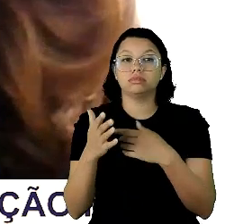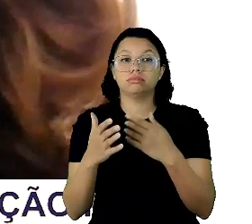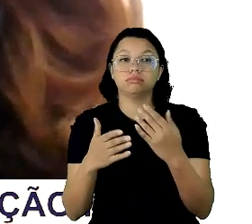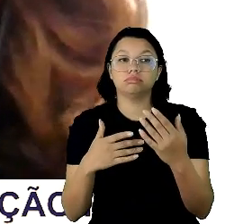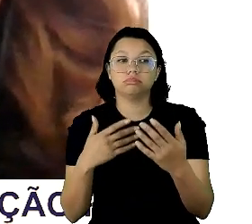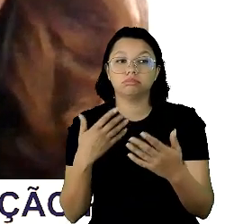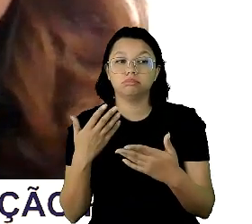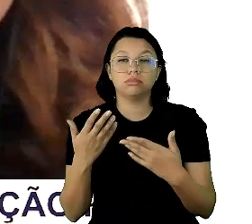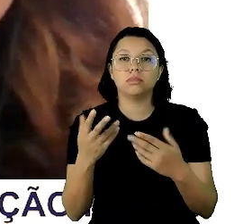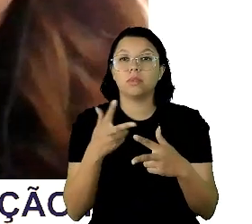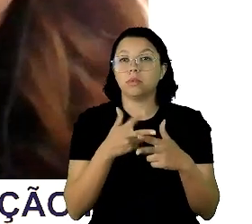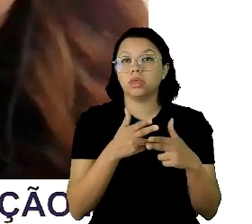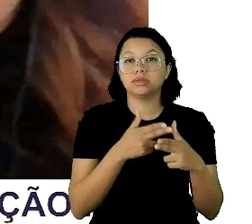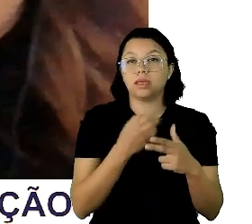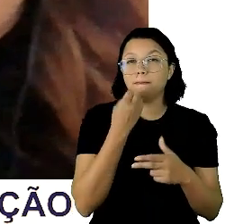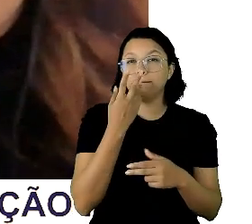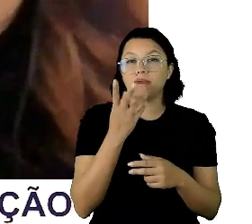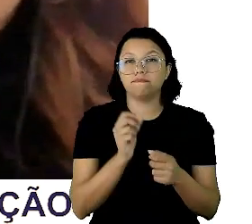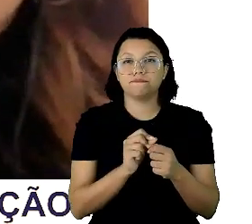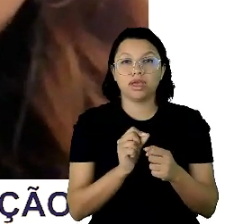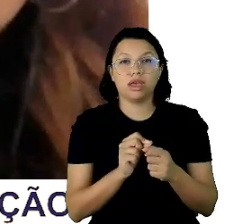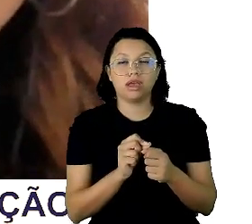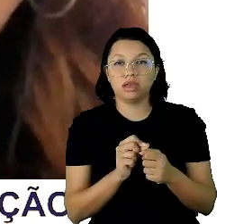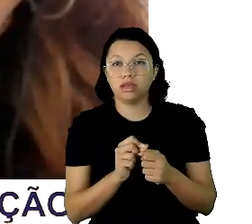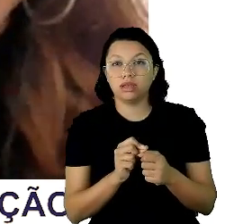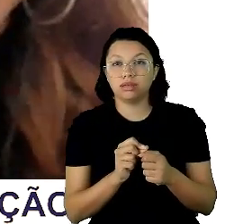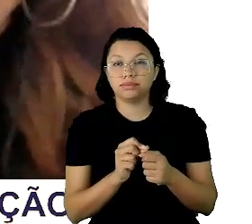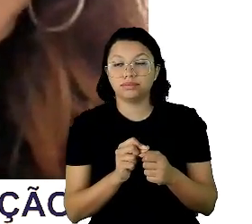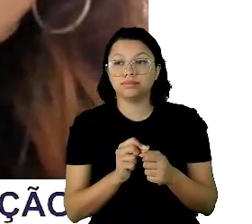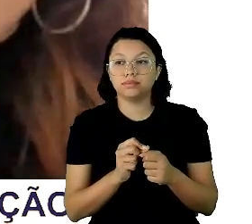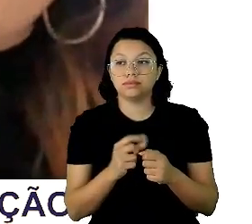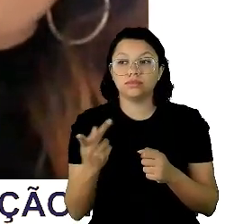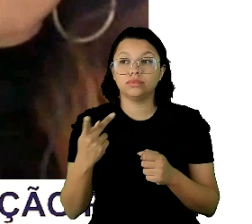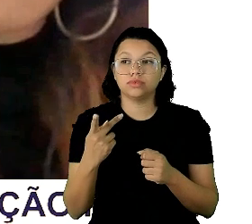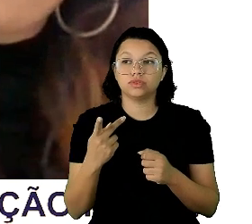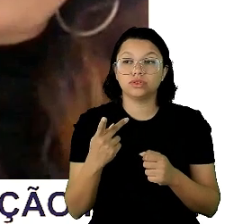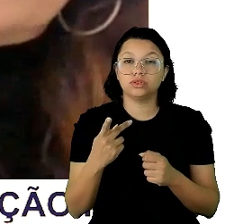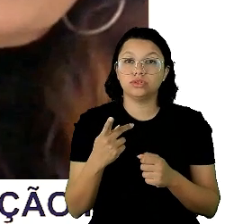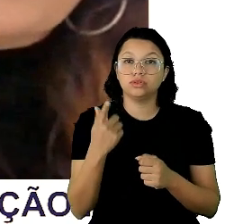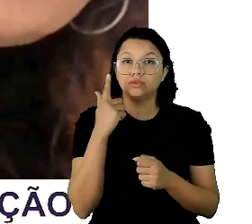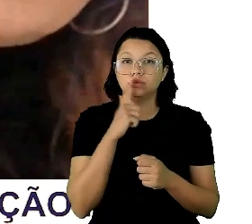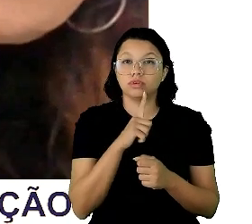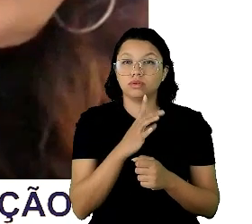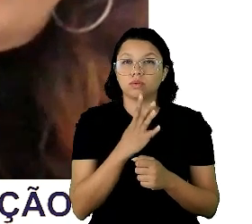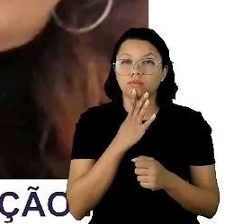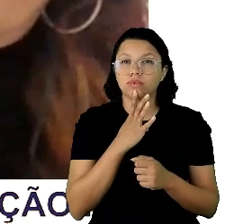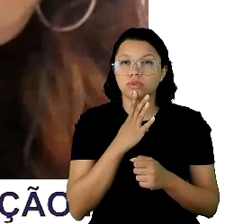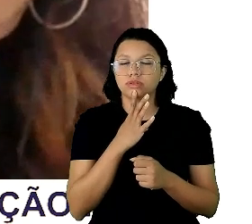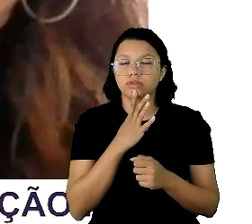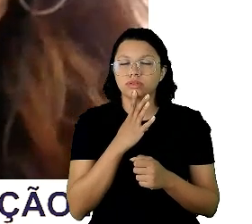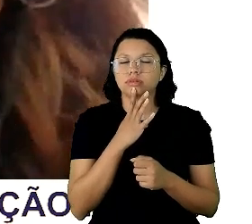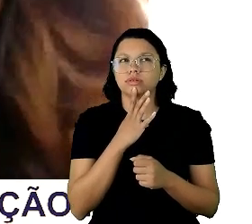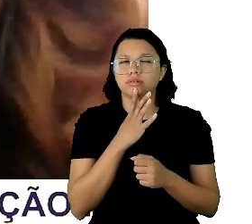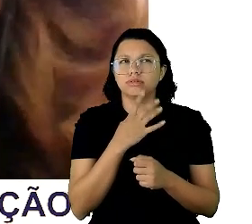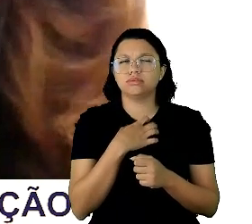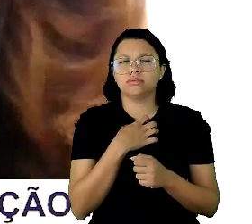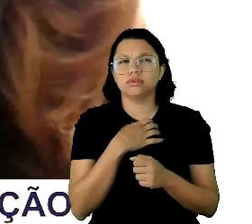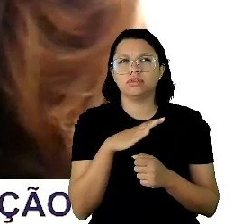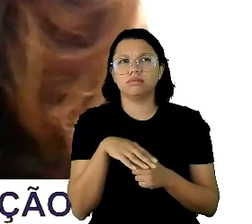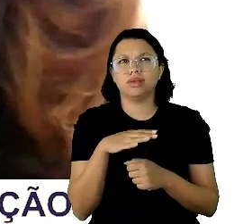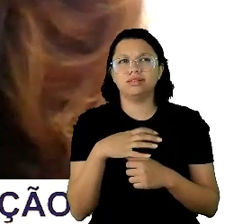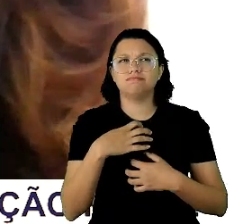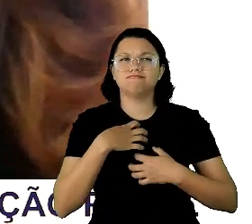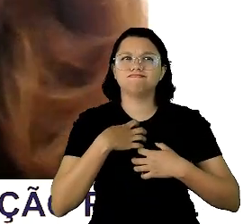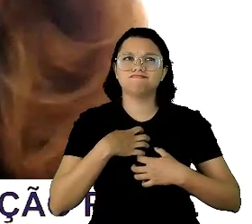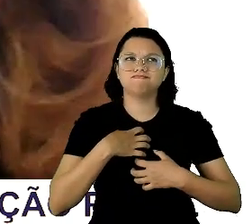uma série muito bem feita, a gente acaba conhecendo a situação do trans de uma forma mais